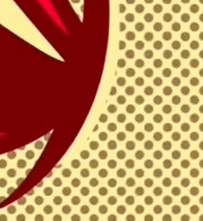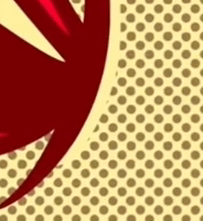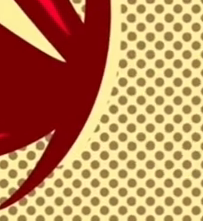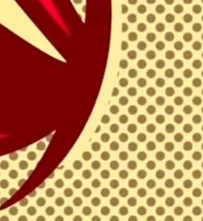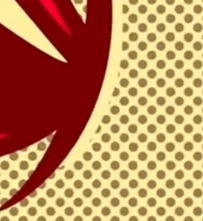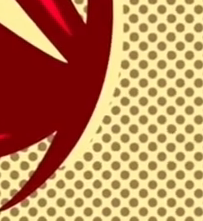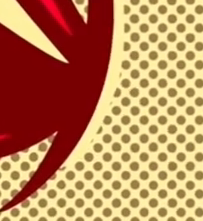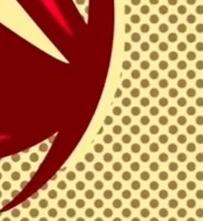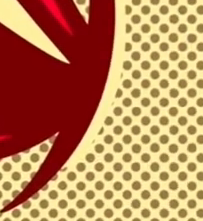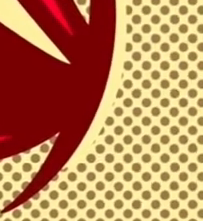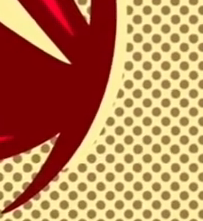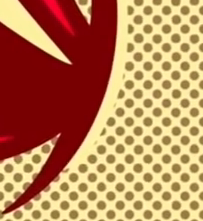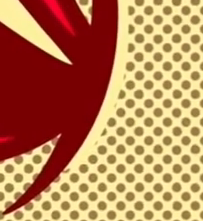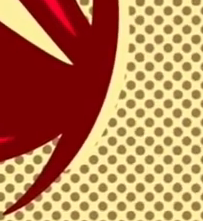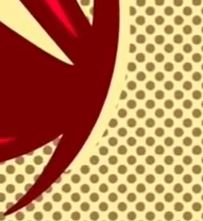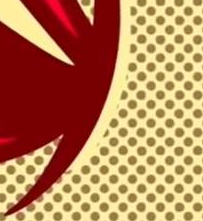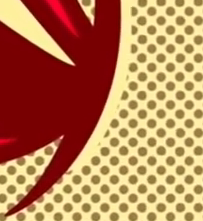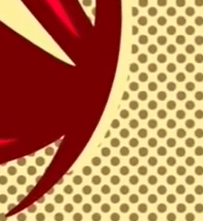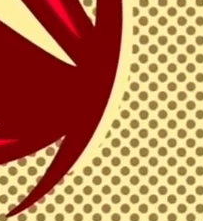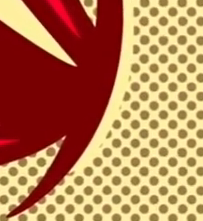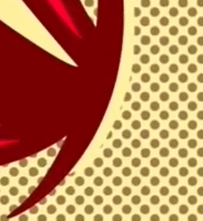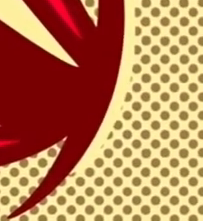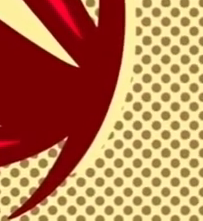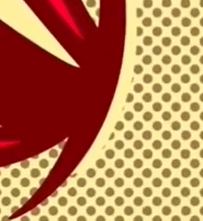agora eu vou falar.